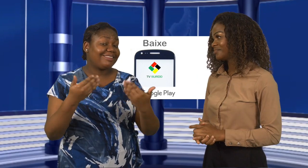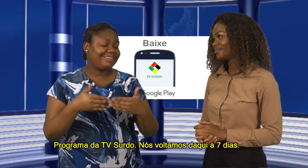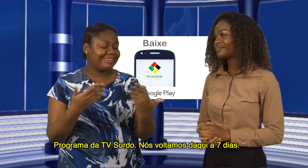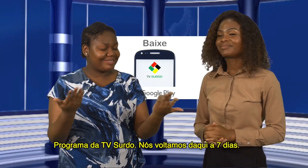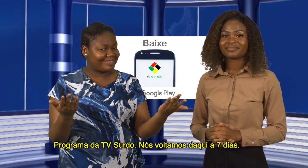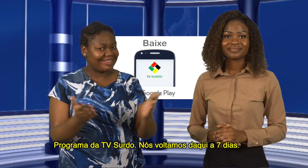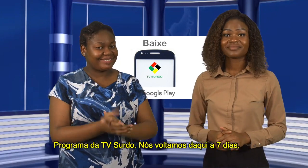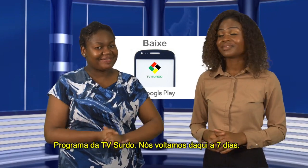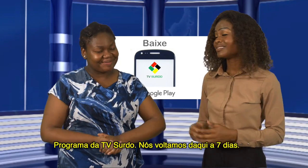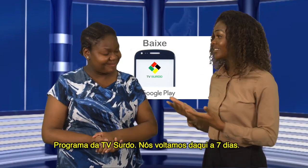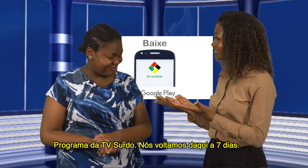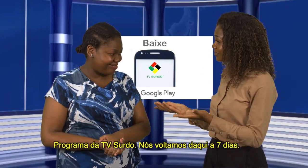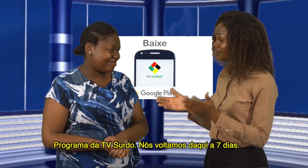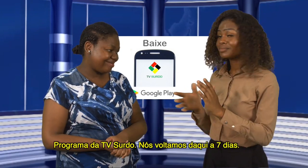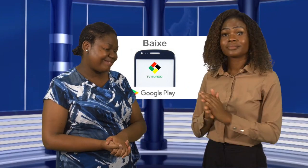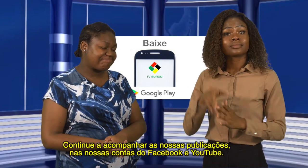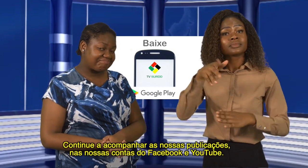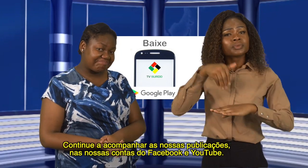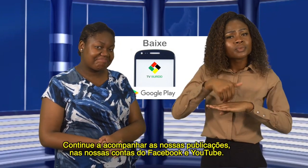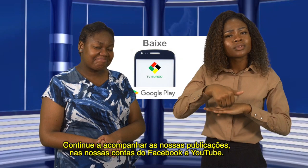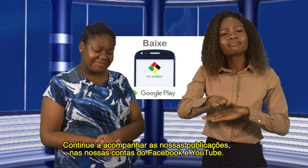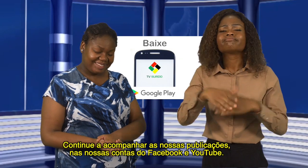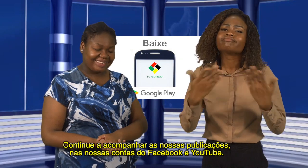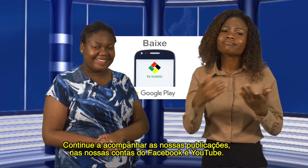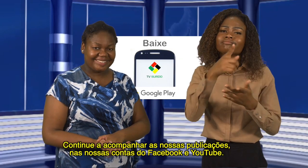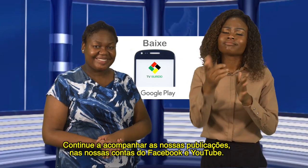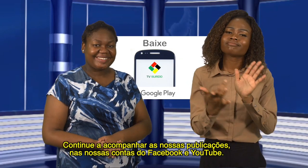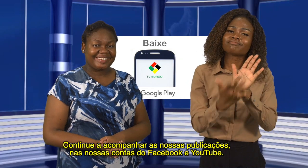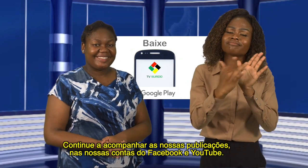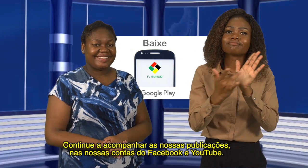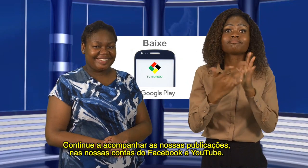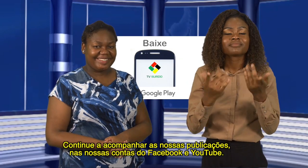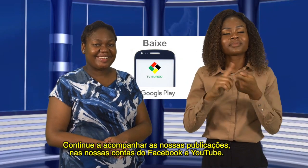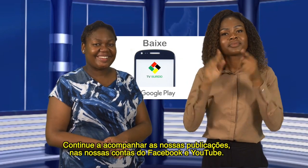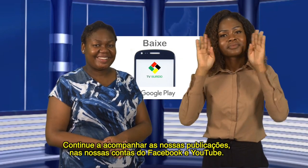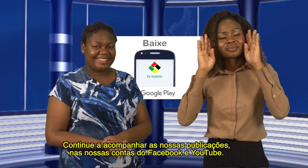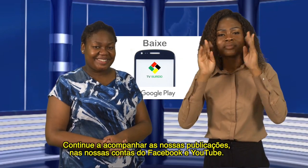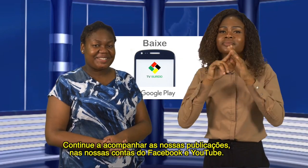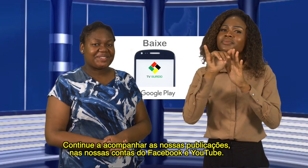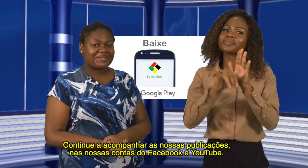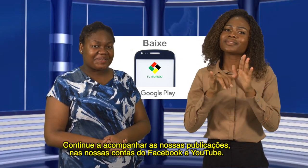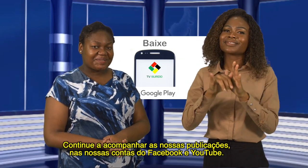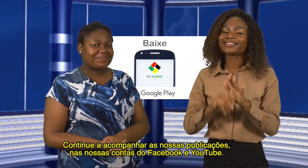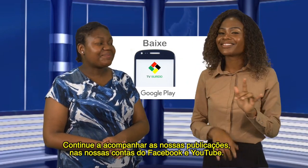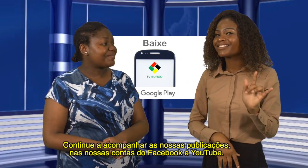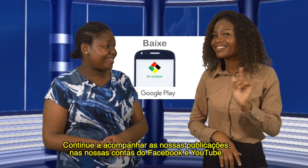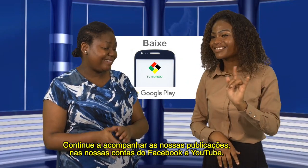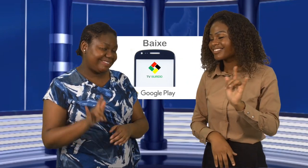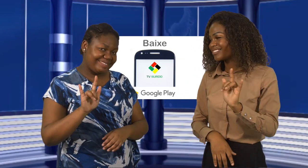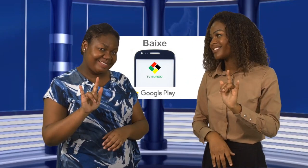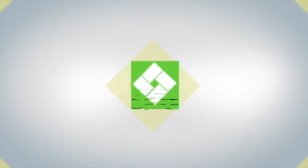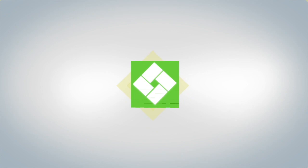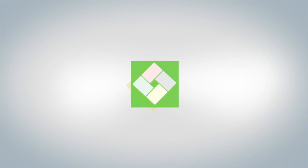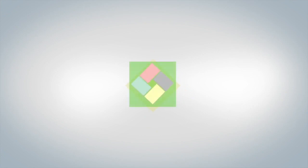Nós voltamos daqui a sete dias. Continua a acompanhar as nossas publicações nas nossas contas do Facebook e